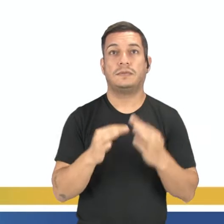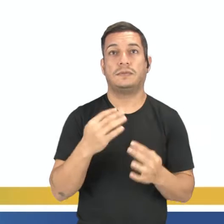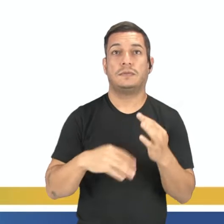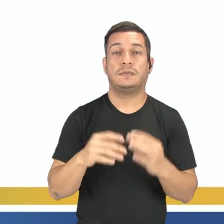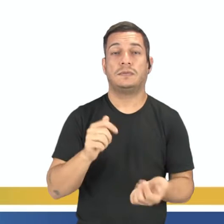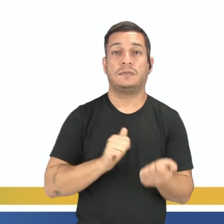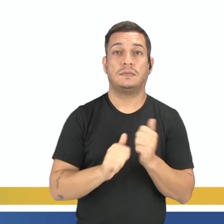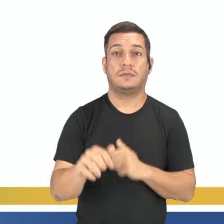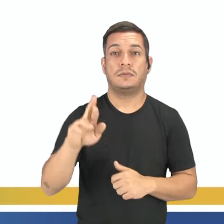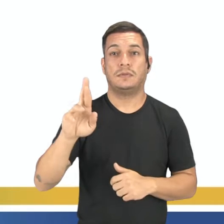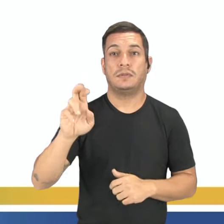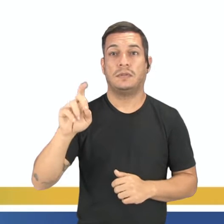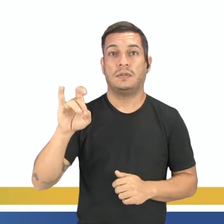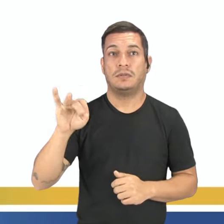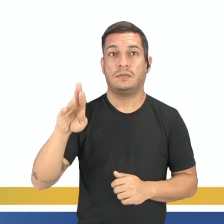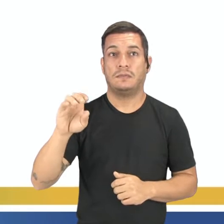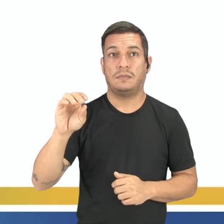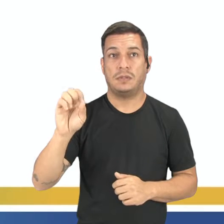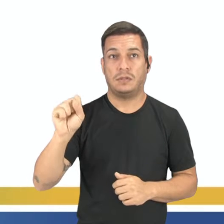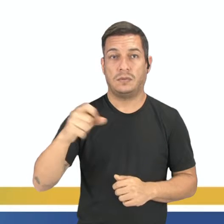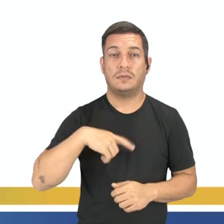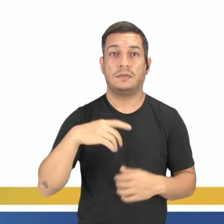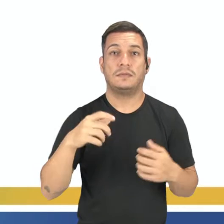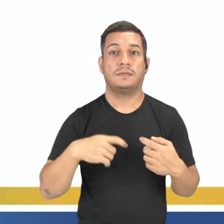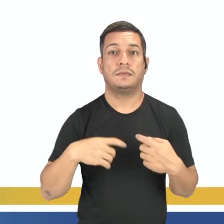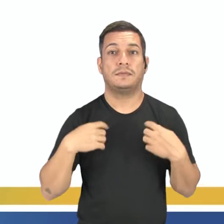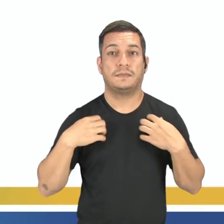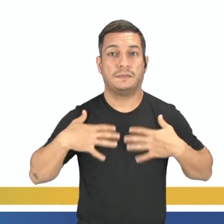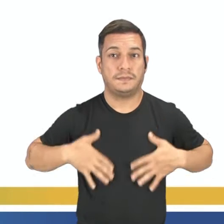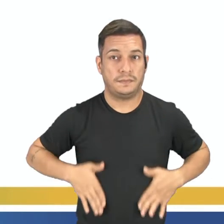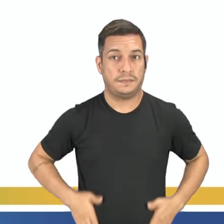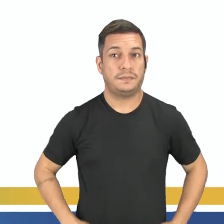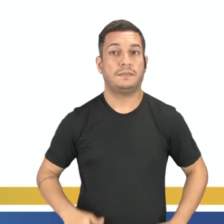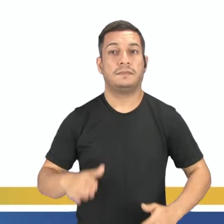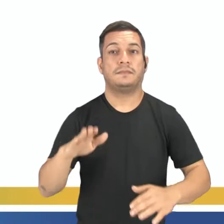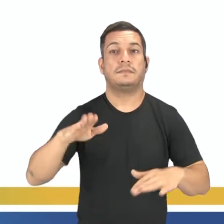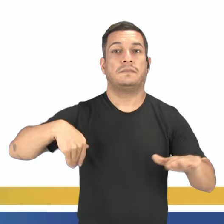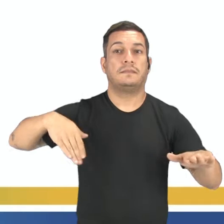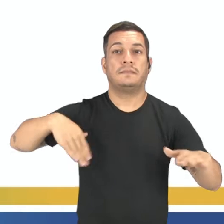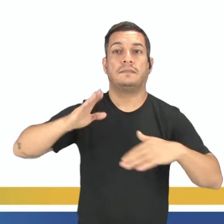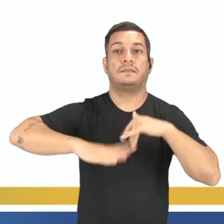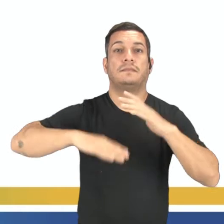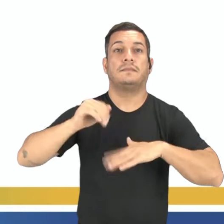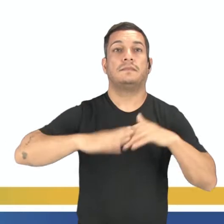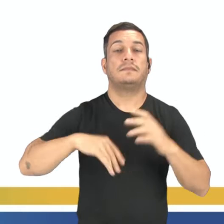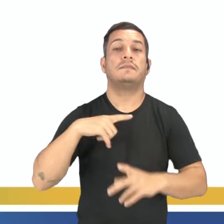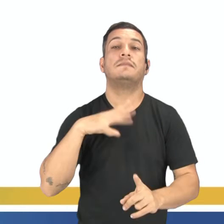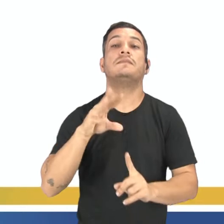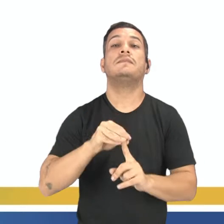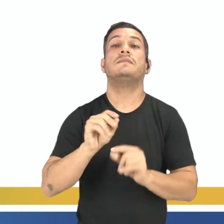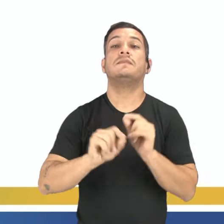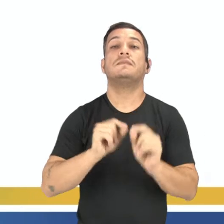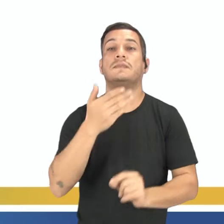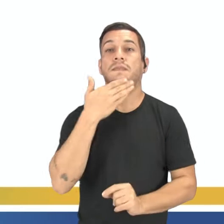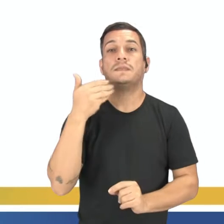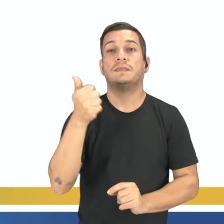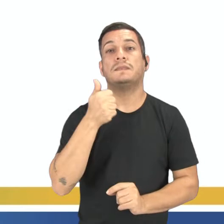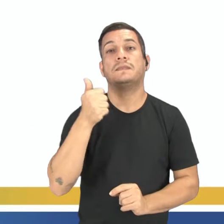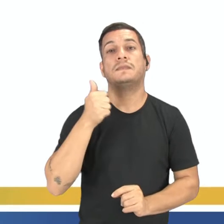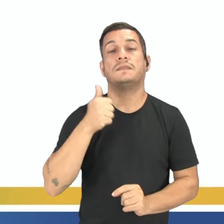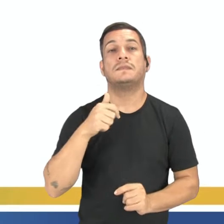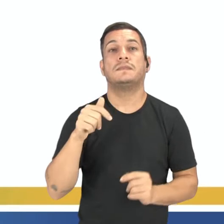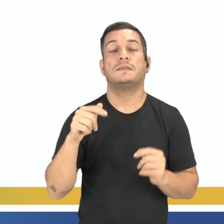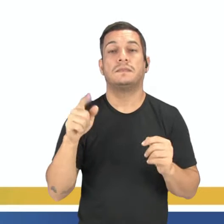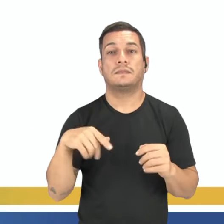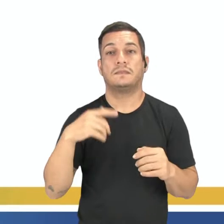vocês aqui, por exemplo, um maiô de natação profissional. Esse maiô, ele tem um objetivo de melhorar a questão do